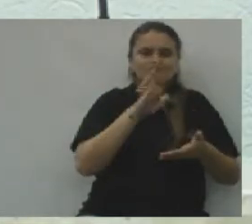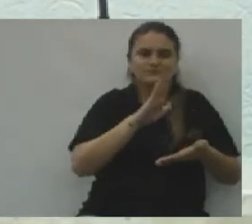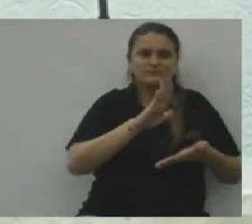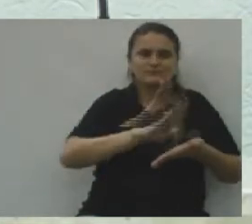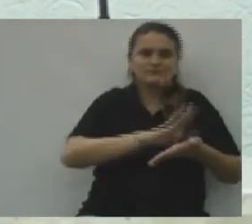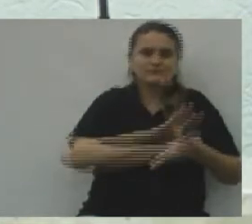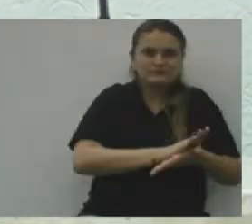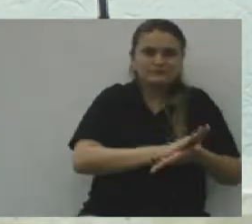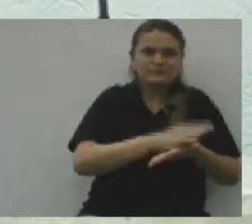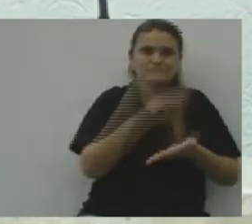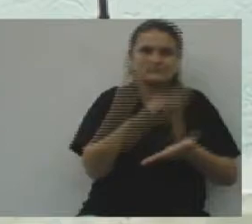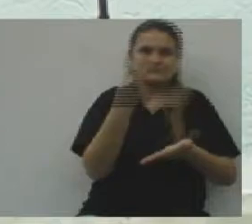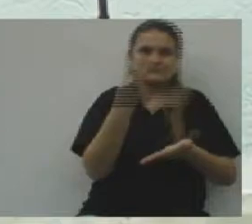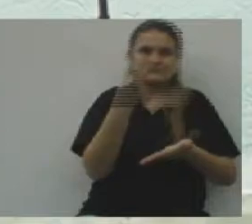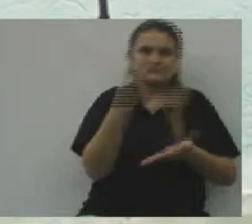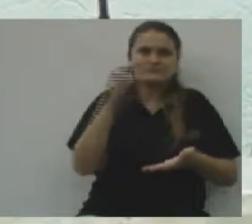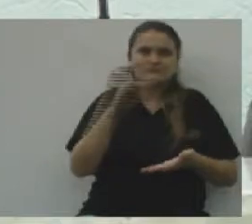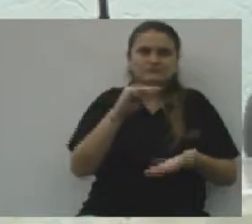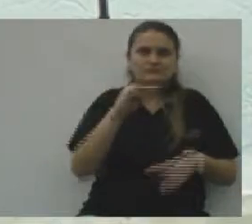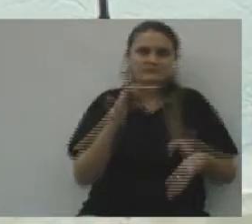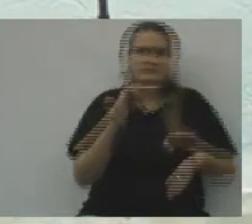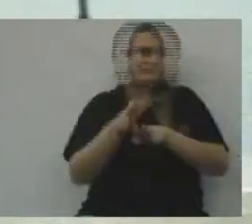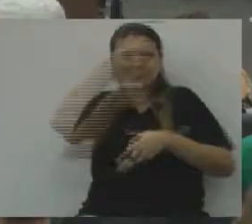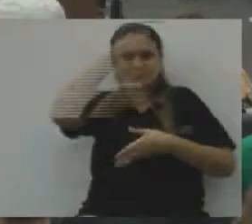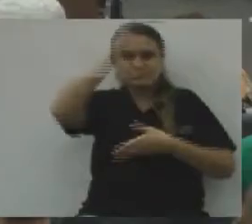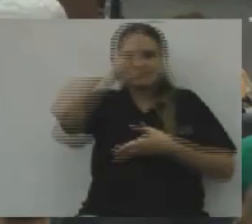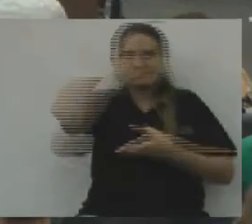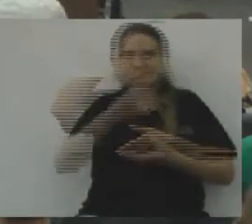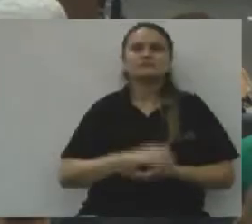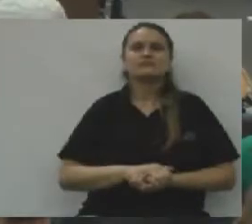40 minutos até a chegada do socorro.